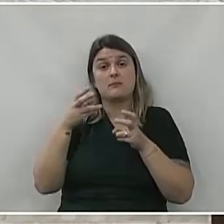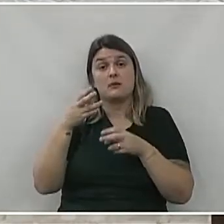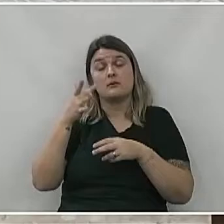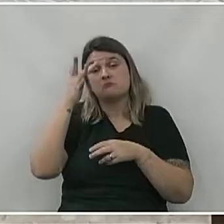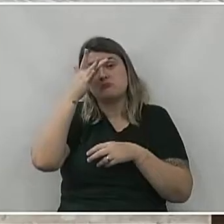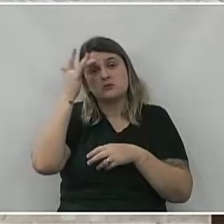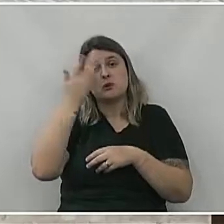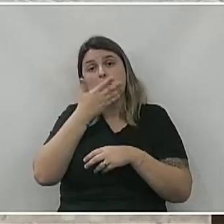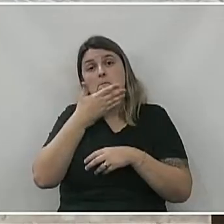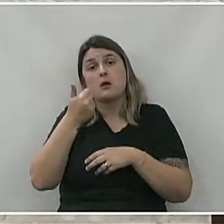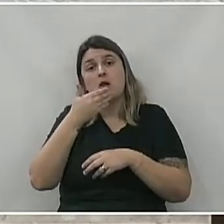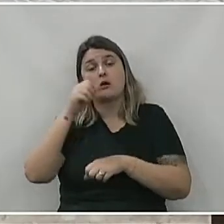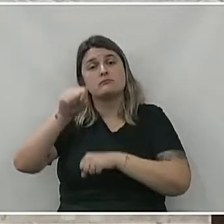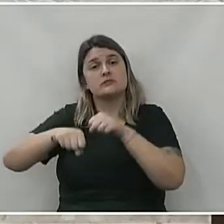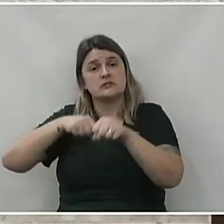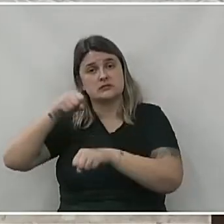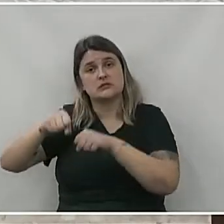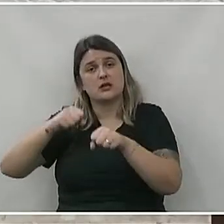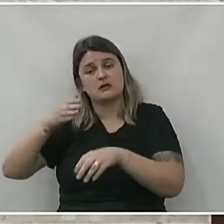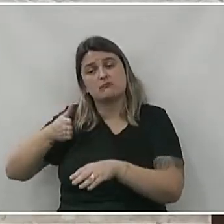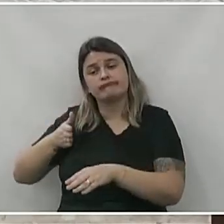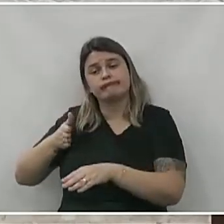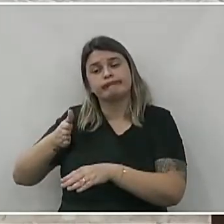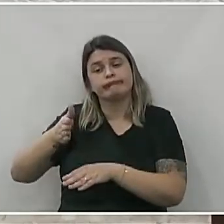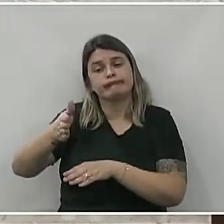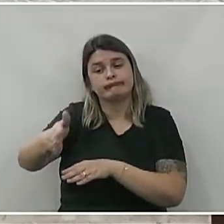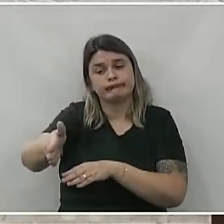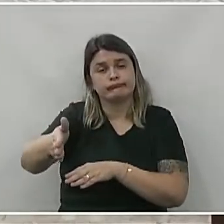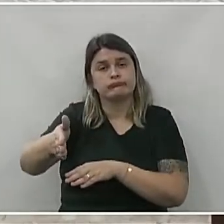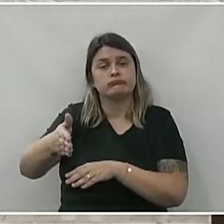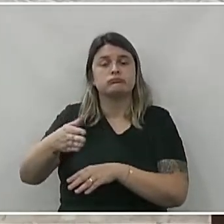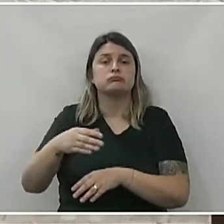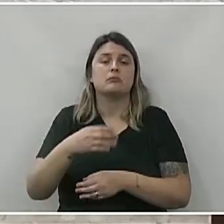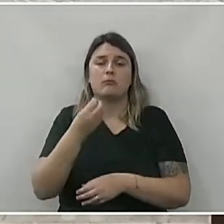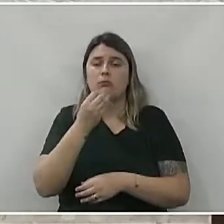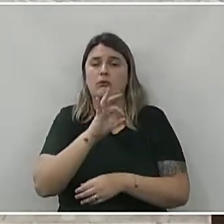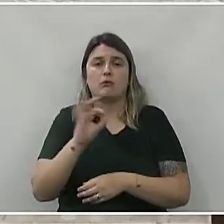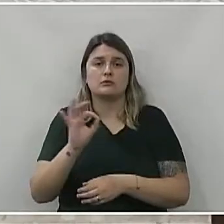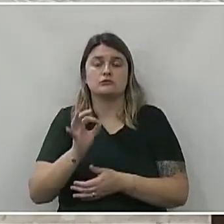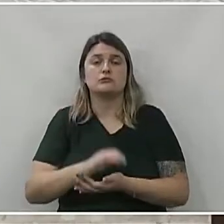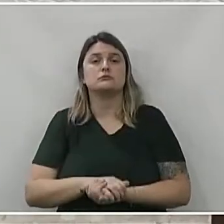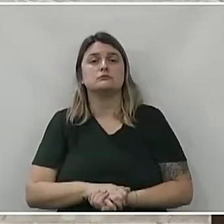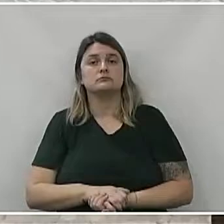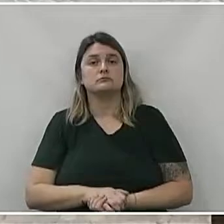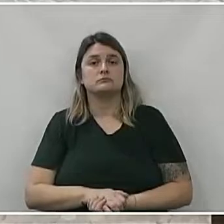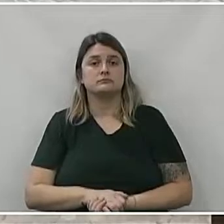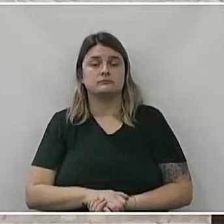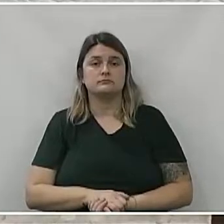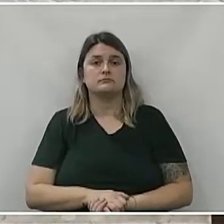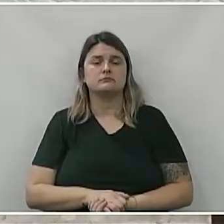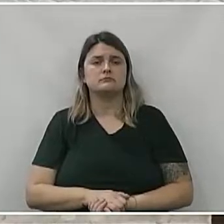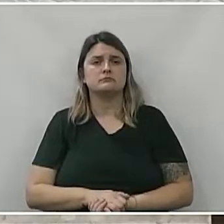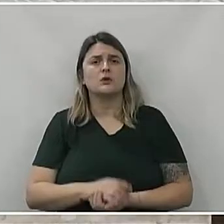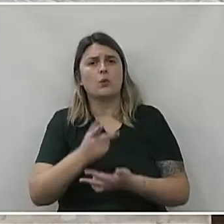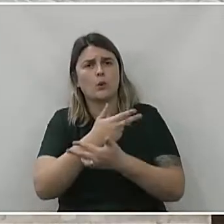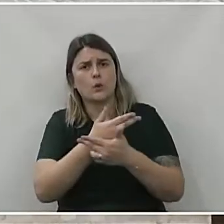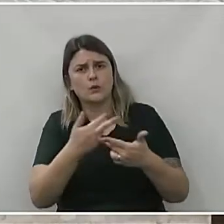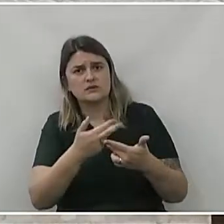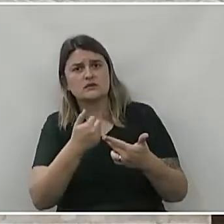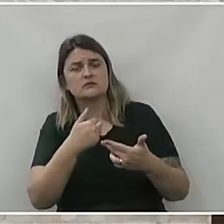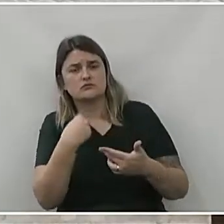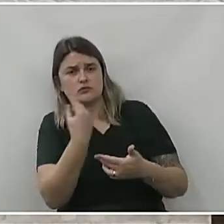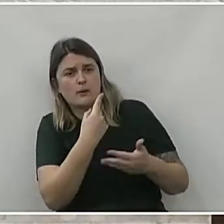podem usufruir, já estão andando ali por cima, e ficou muito bom. Então, é bom quando as